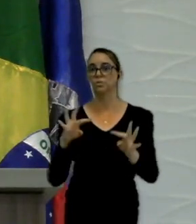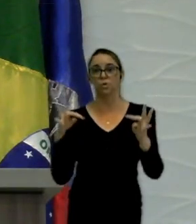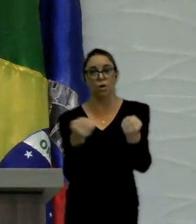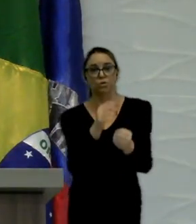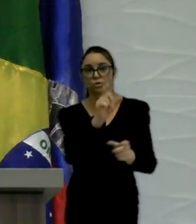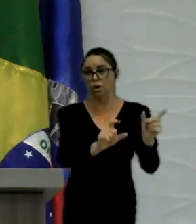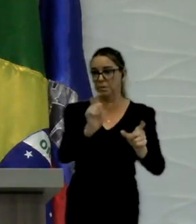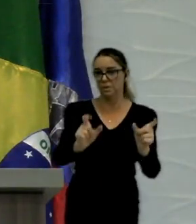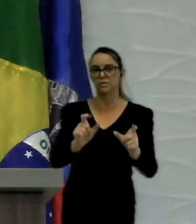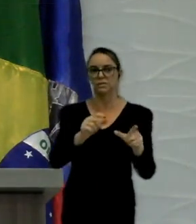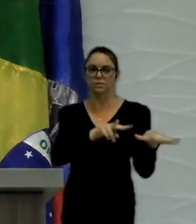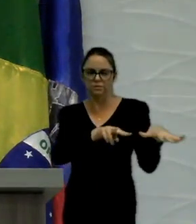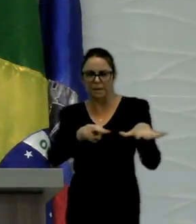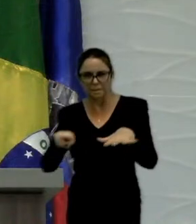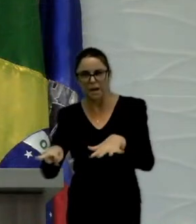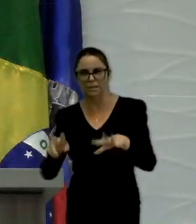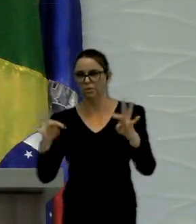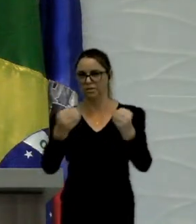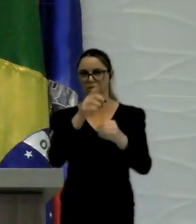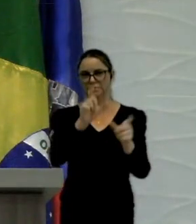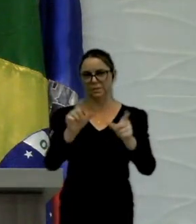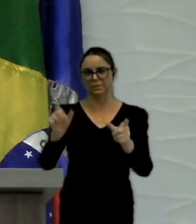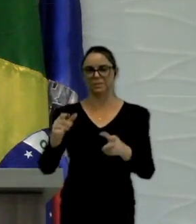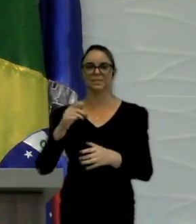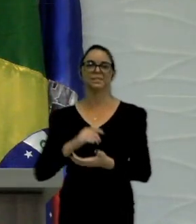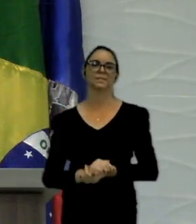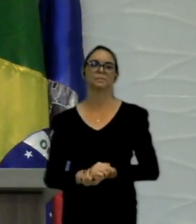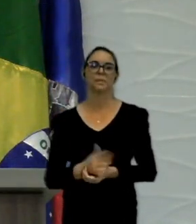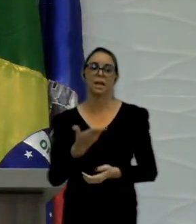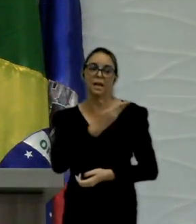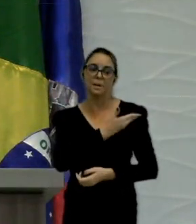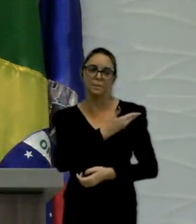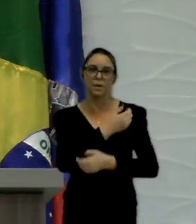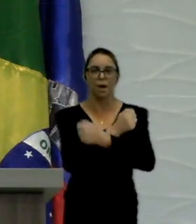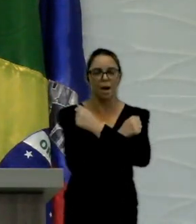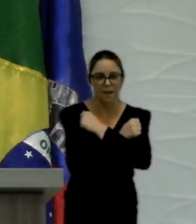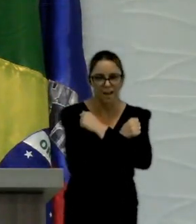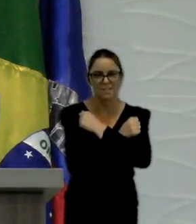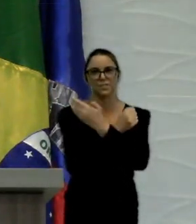semana. Vou dar um abraço aqui para o meu amigo